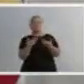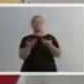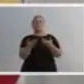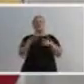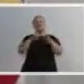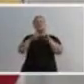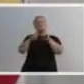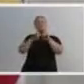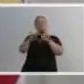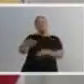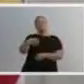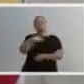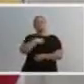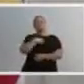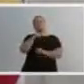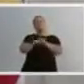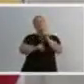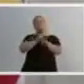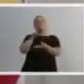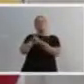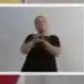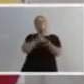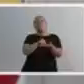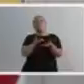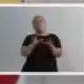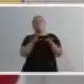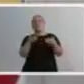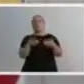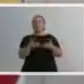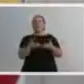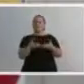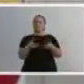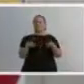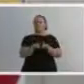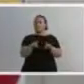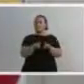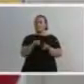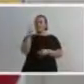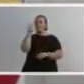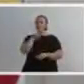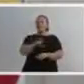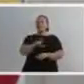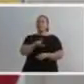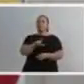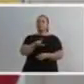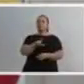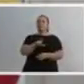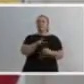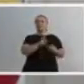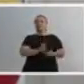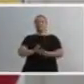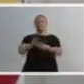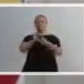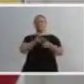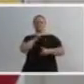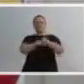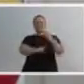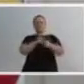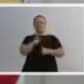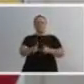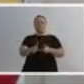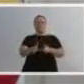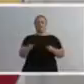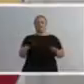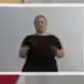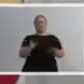sentir as devidas necessidades e podemos também dentro dessa dessa condição da alguns despachos da resposta sendo